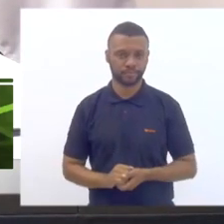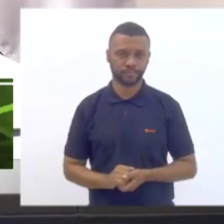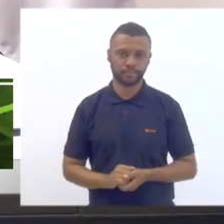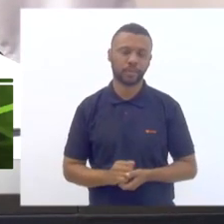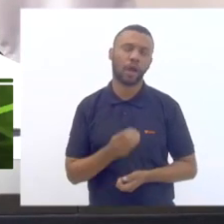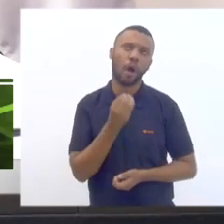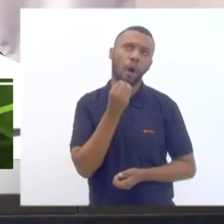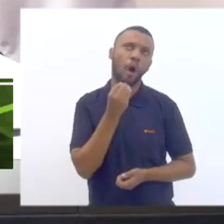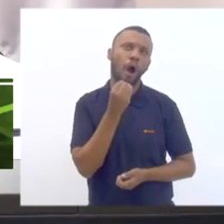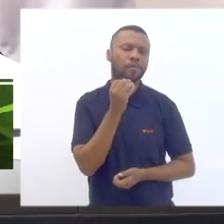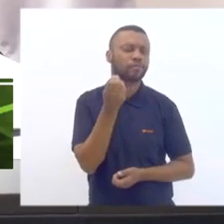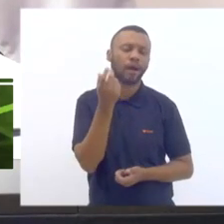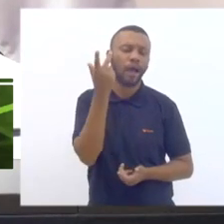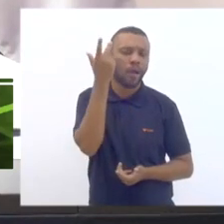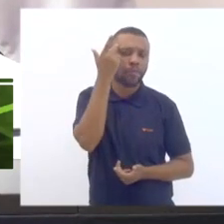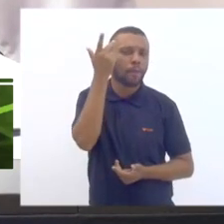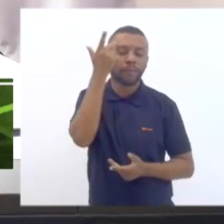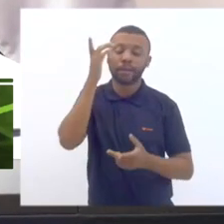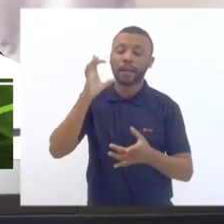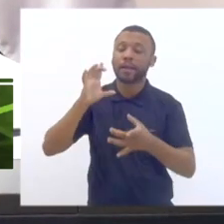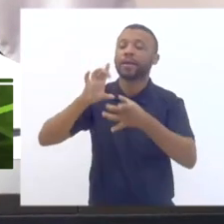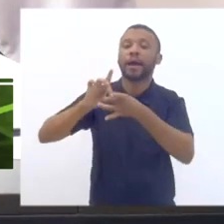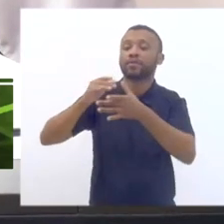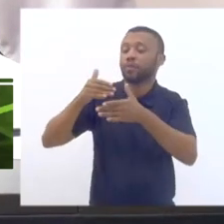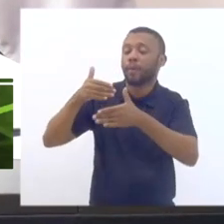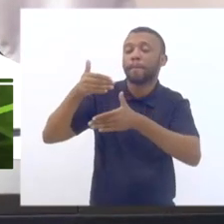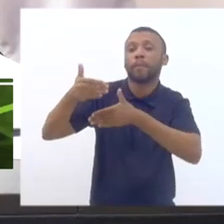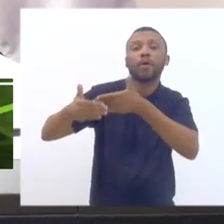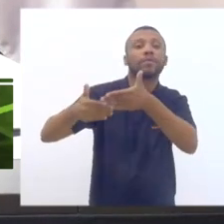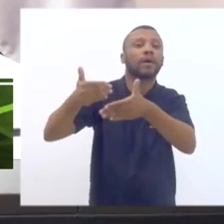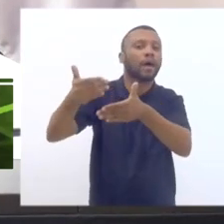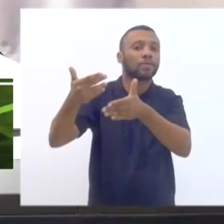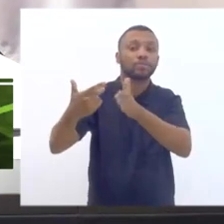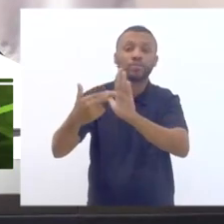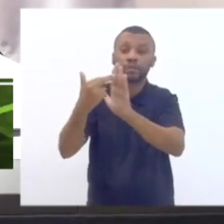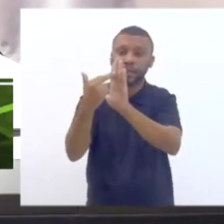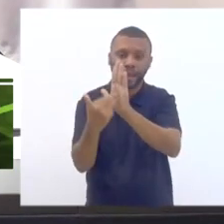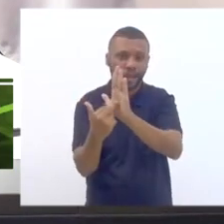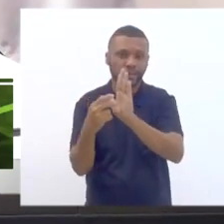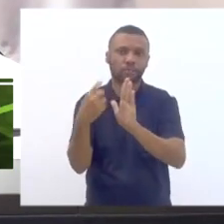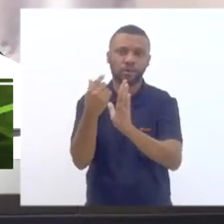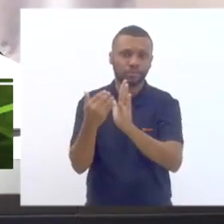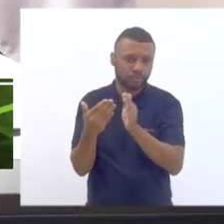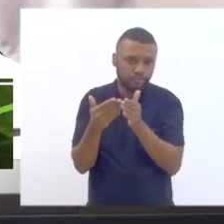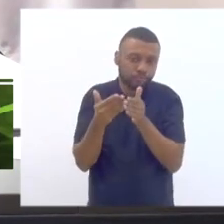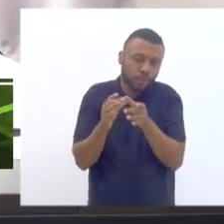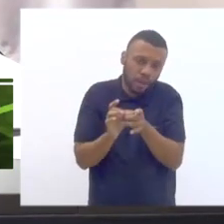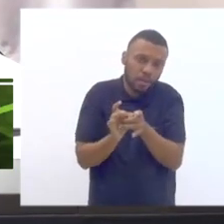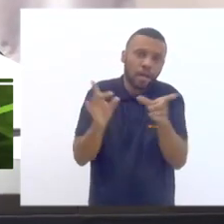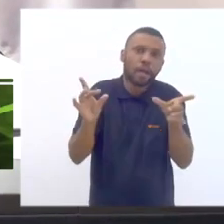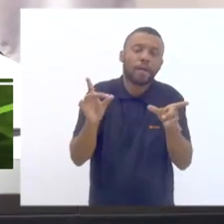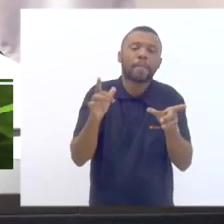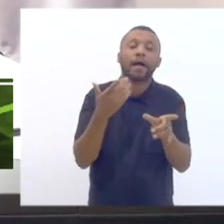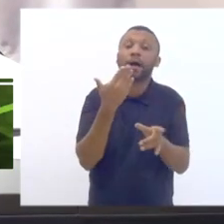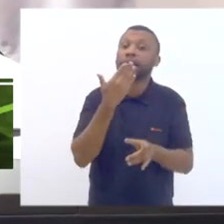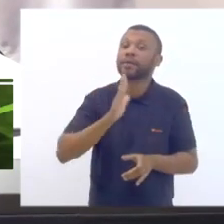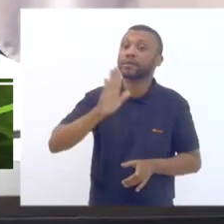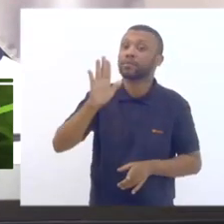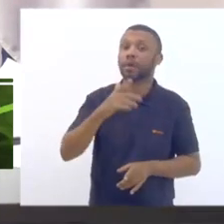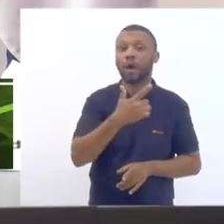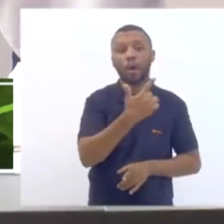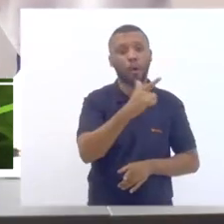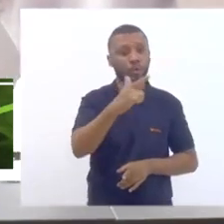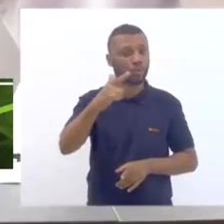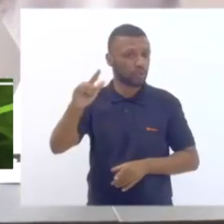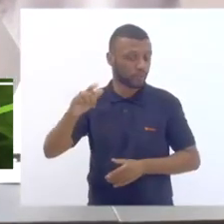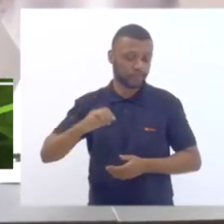Evidentemente, faz parte dos preceitos abrir para outras candidaturas. O